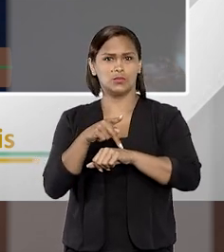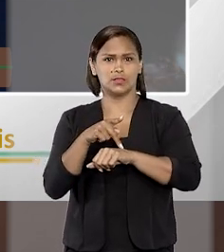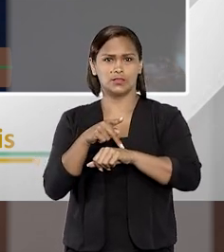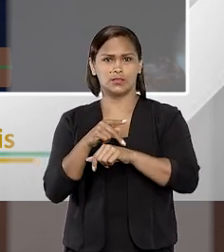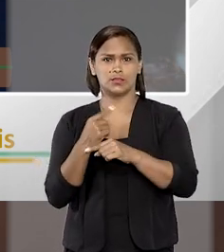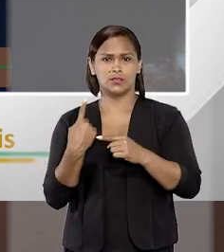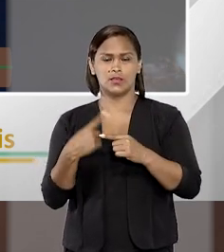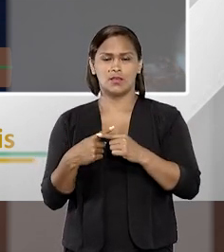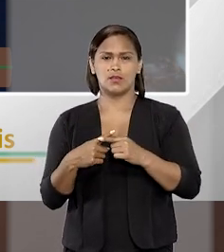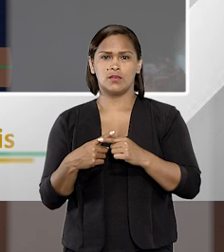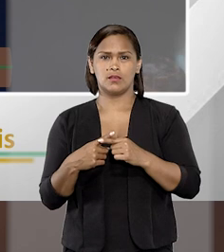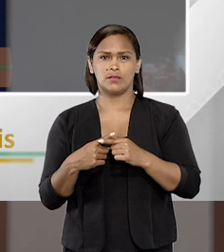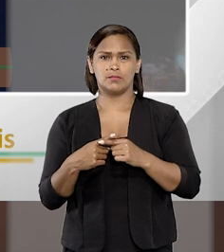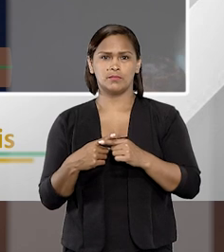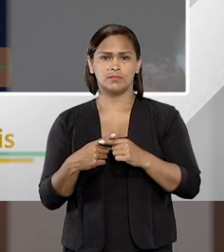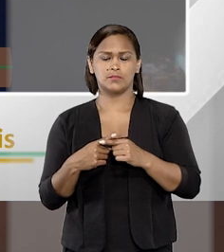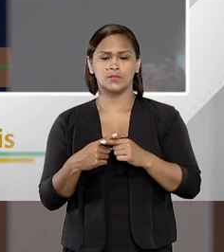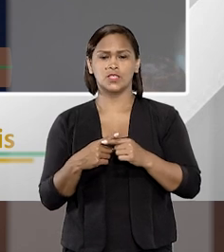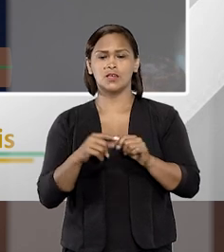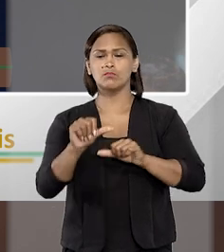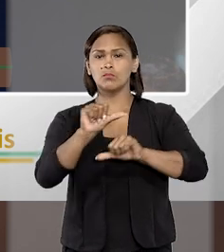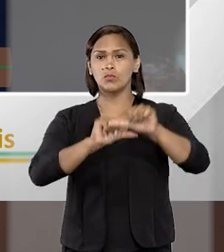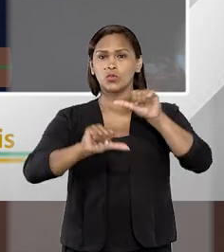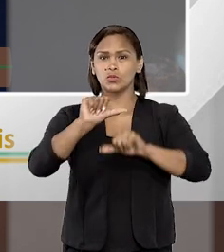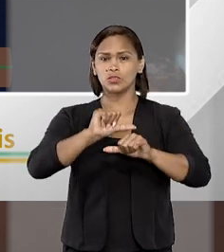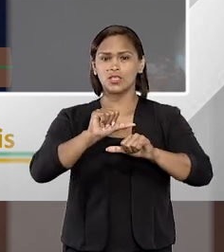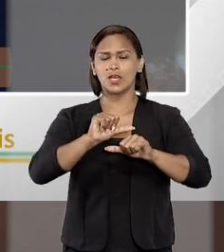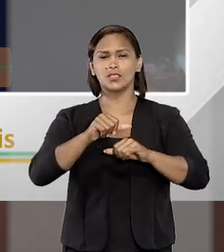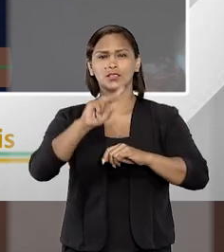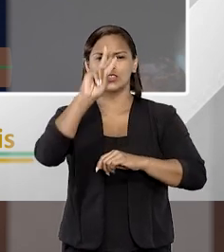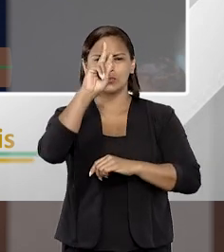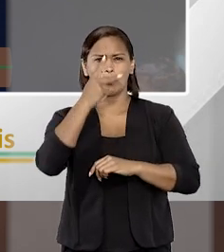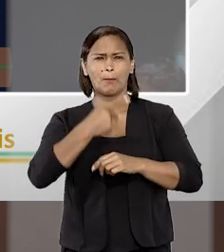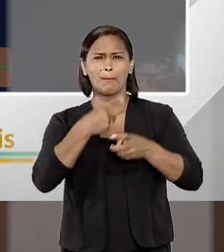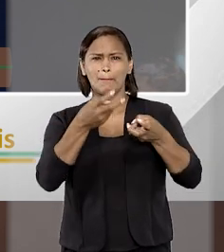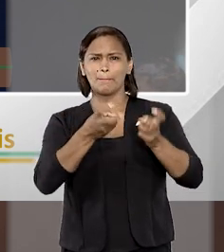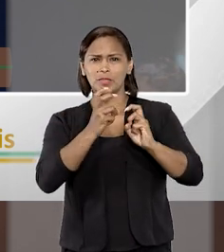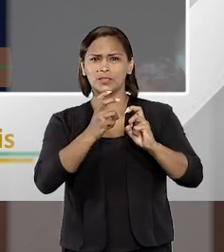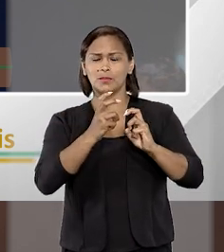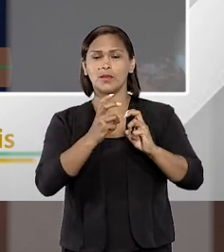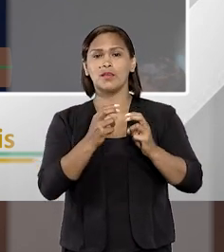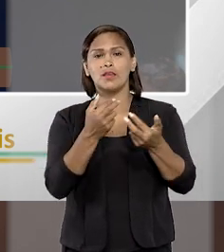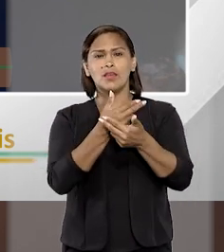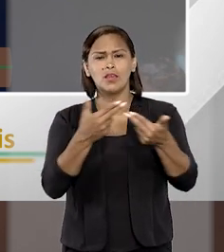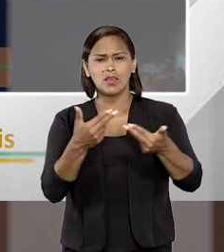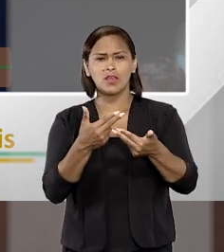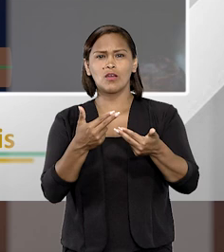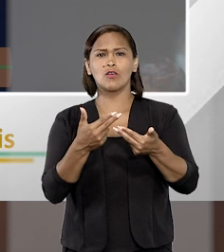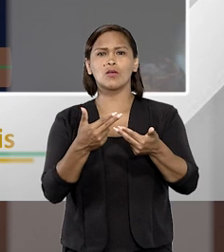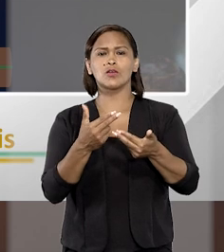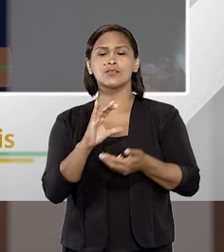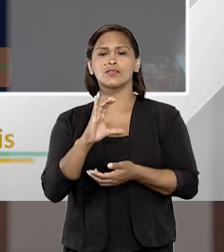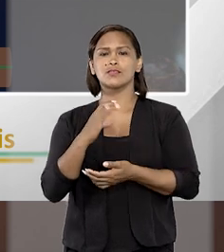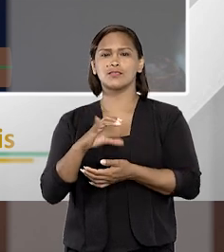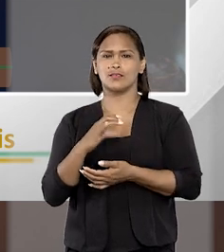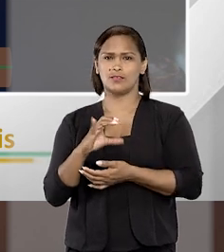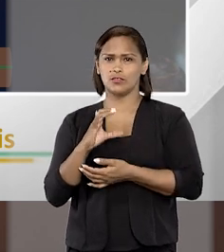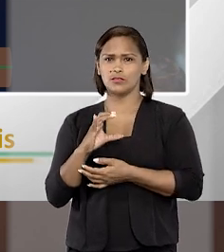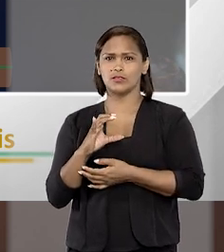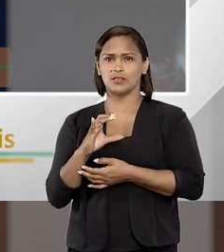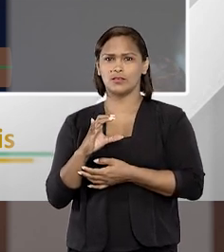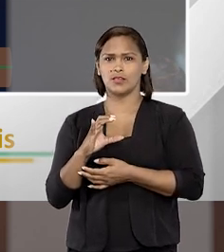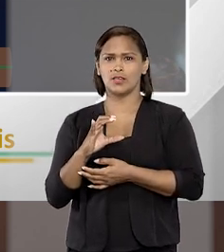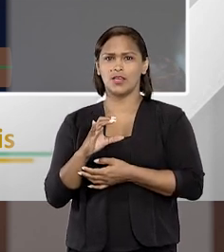portanto transformar esfriar e reconhecimento pelo menos em algo científicamente